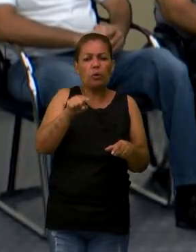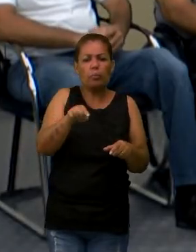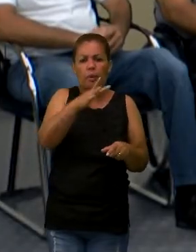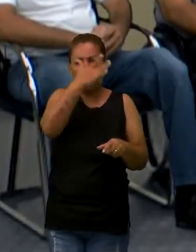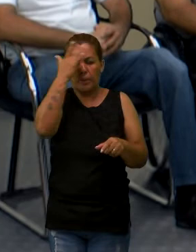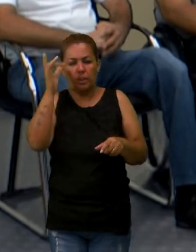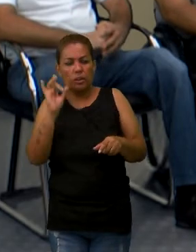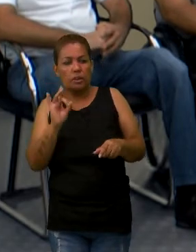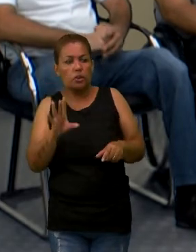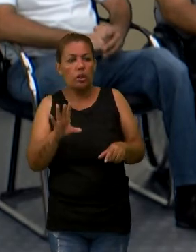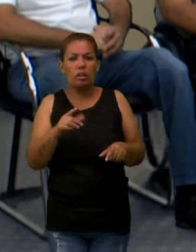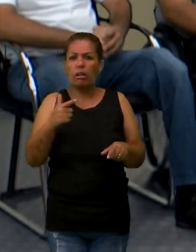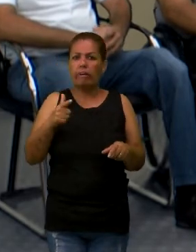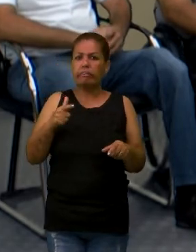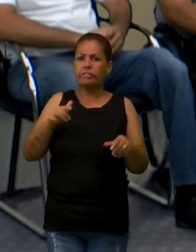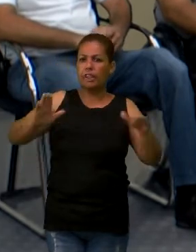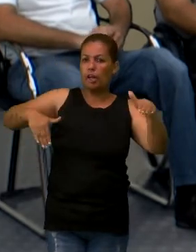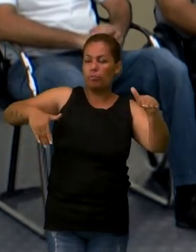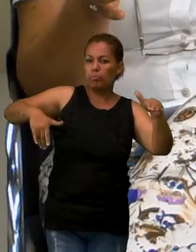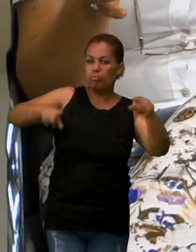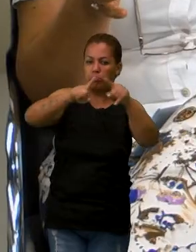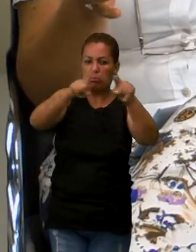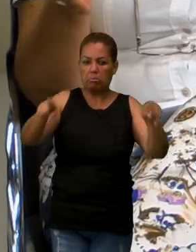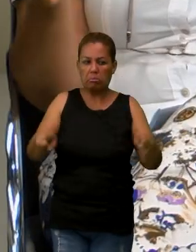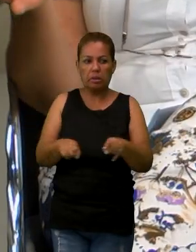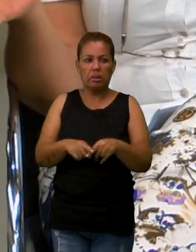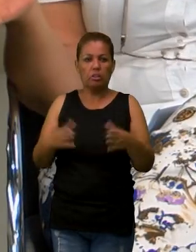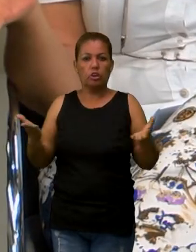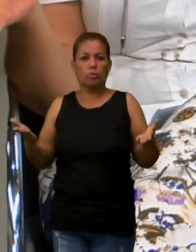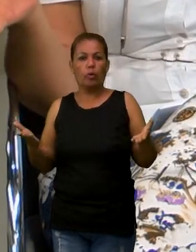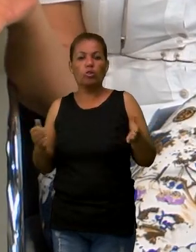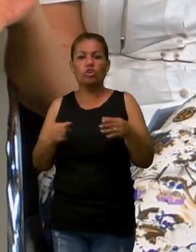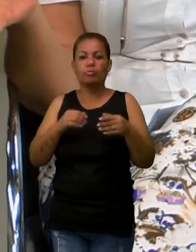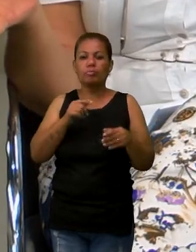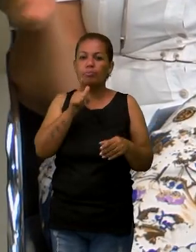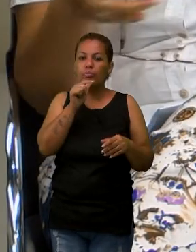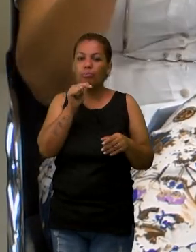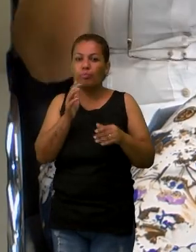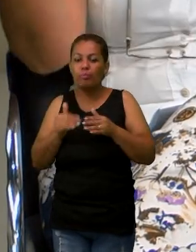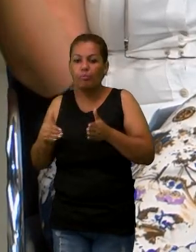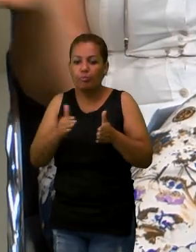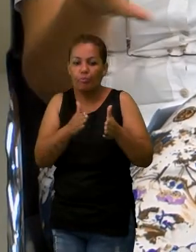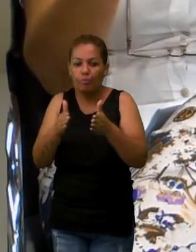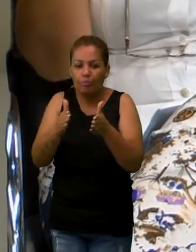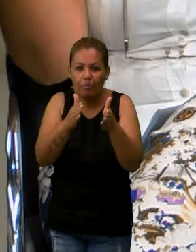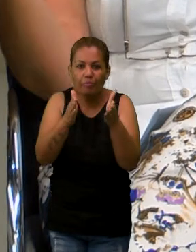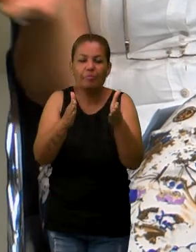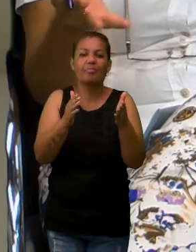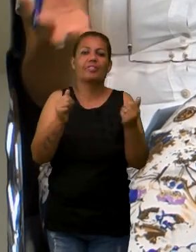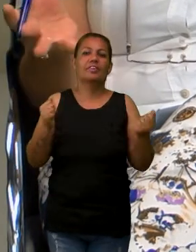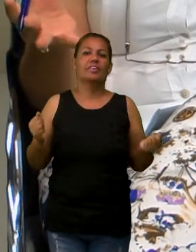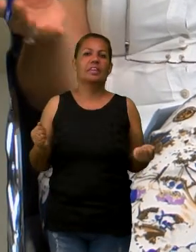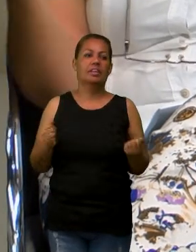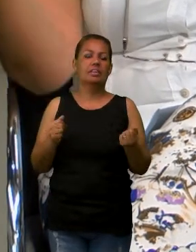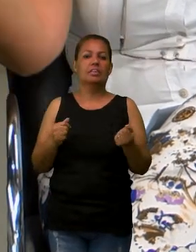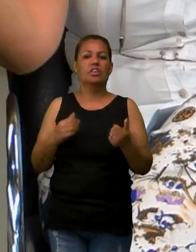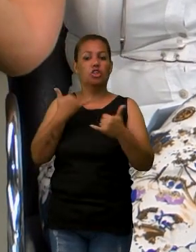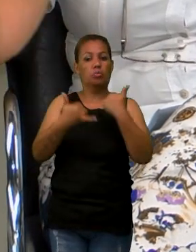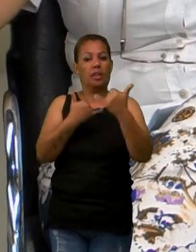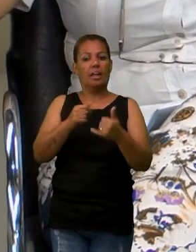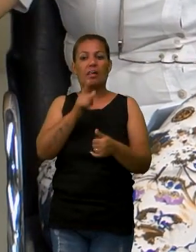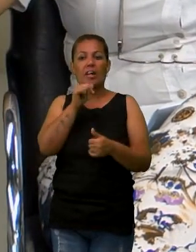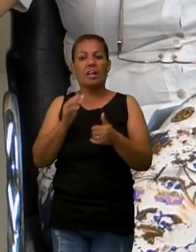venho lá não tinha piscina gente então a gente aonde o rio então né a gente brincava no rio